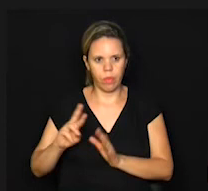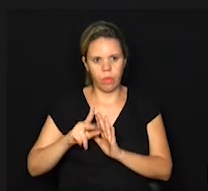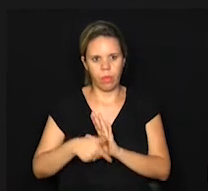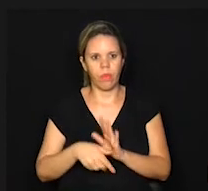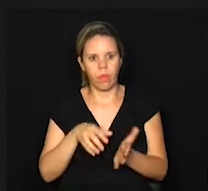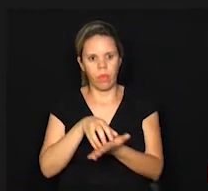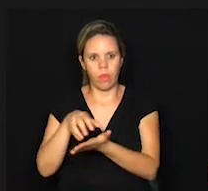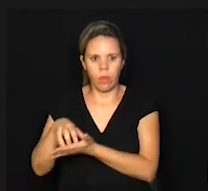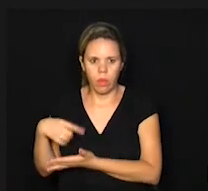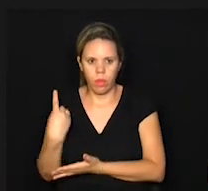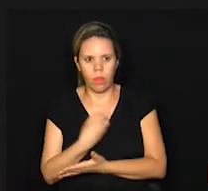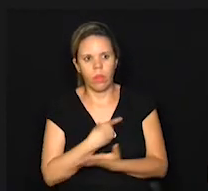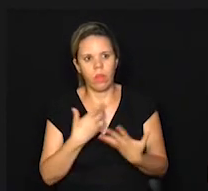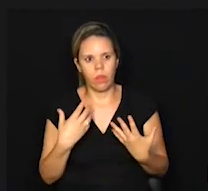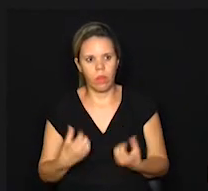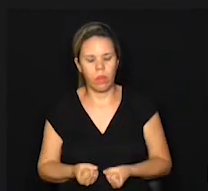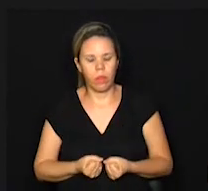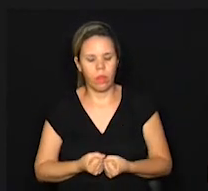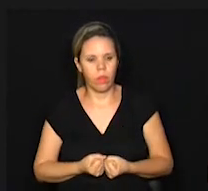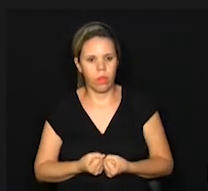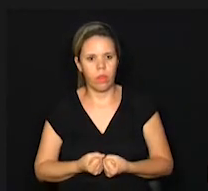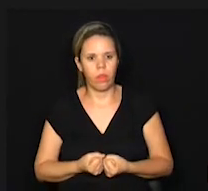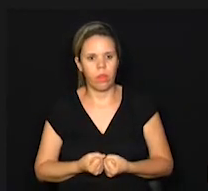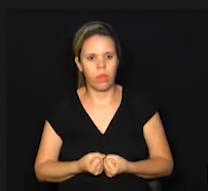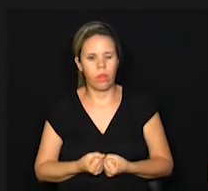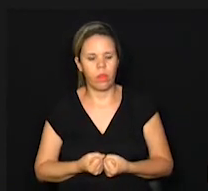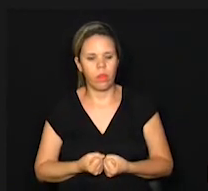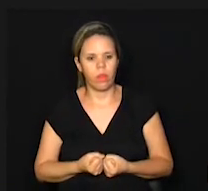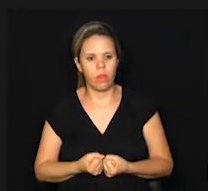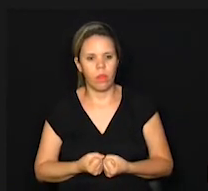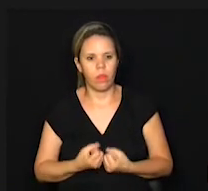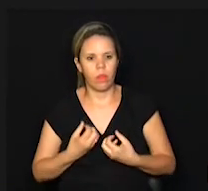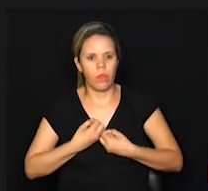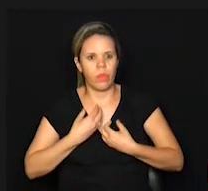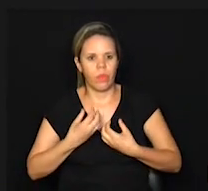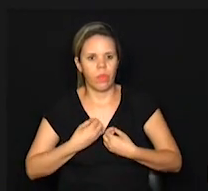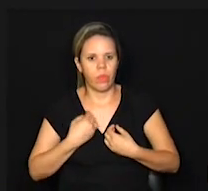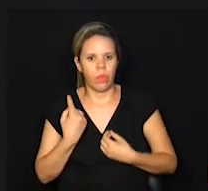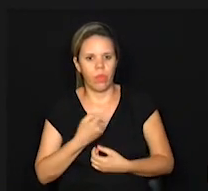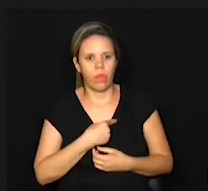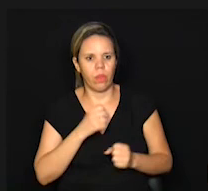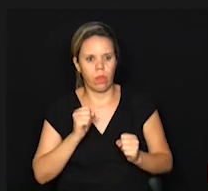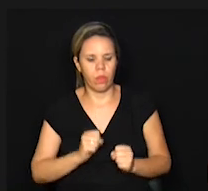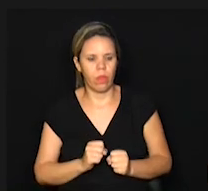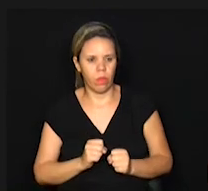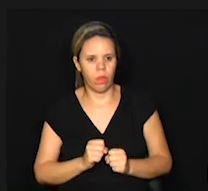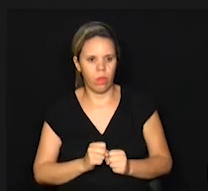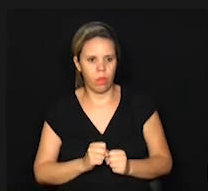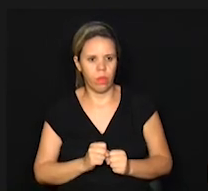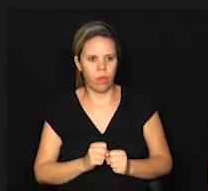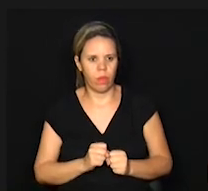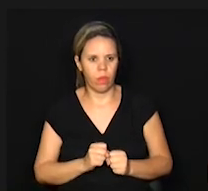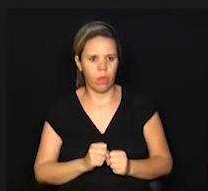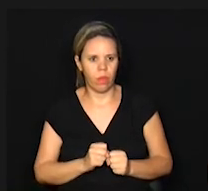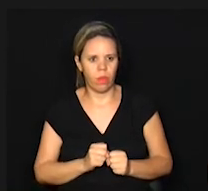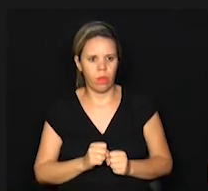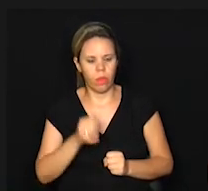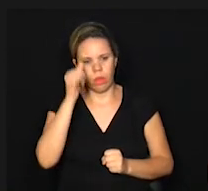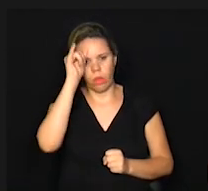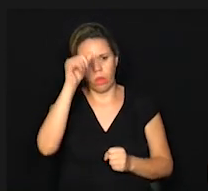que nós vamos estar encaminhando essas informações para que a gente possa